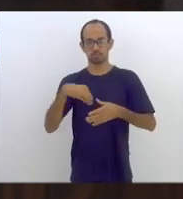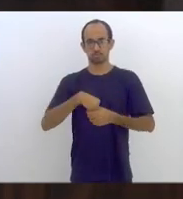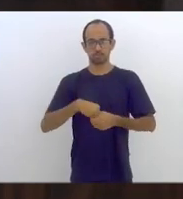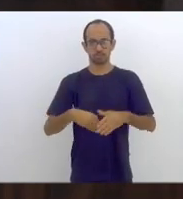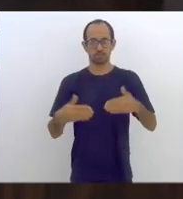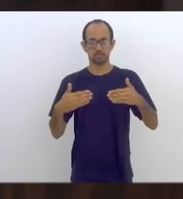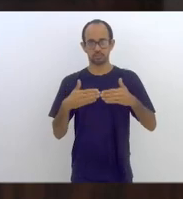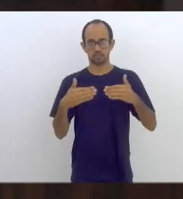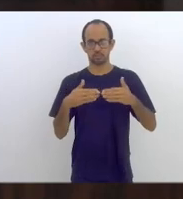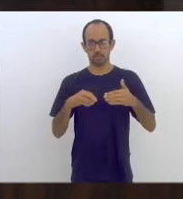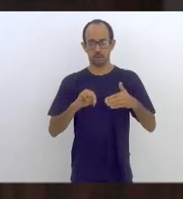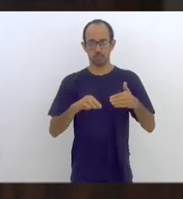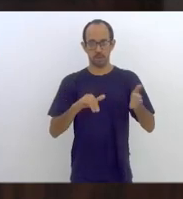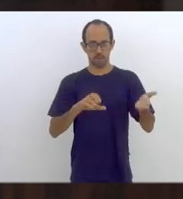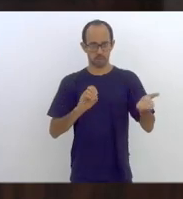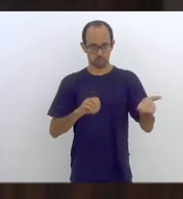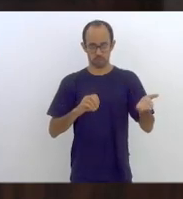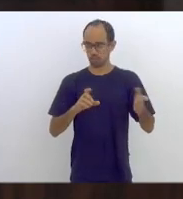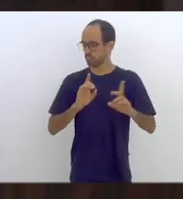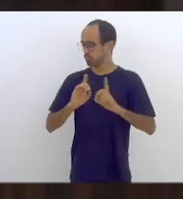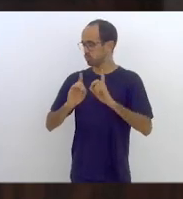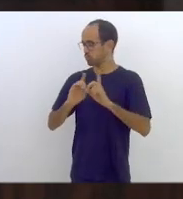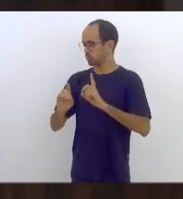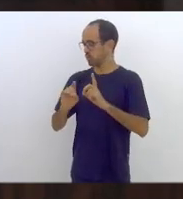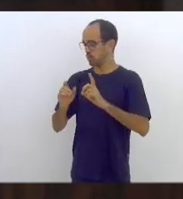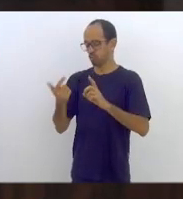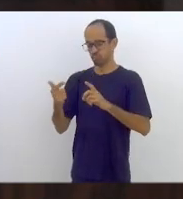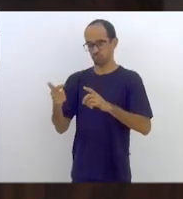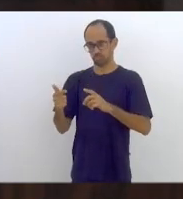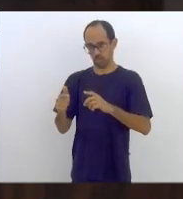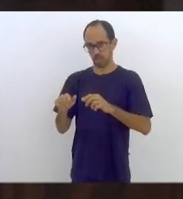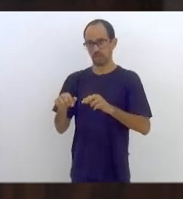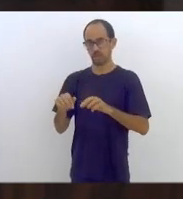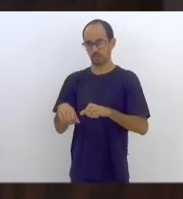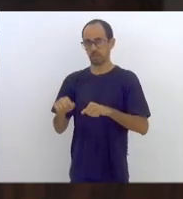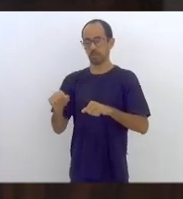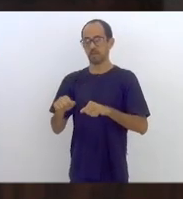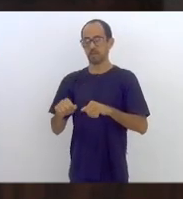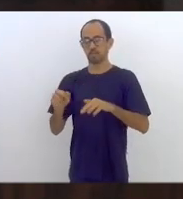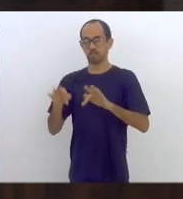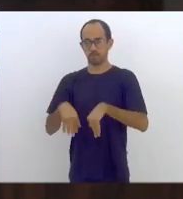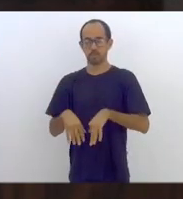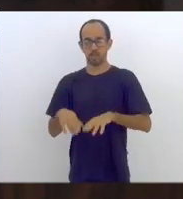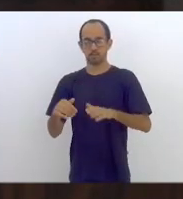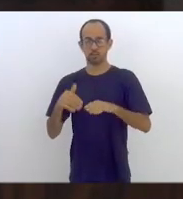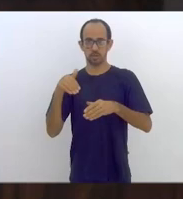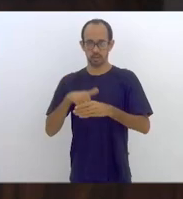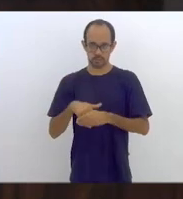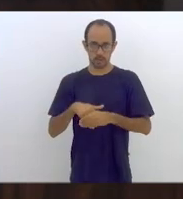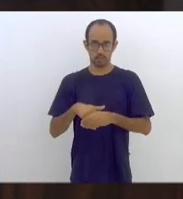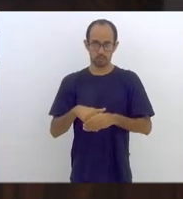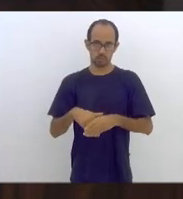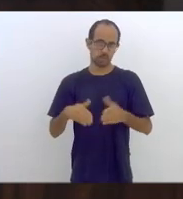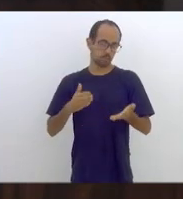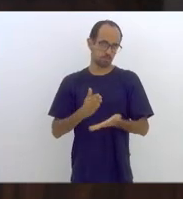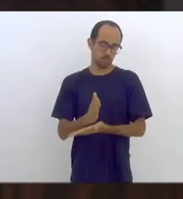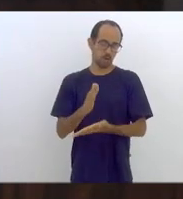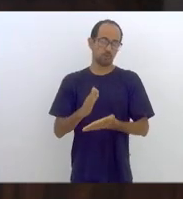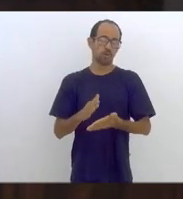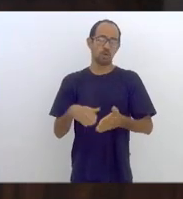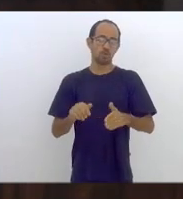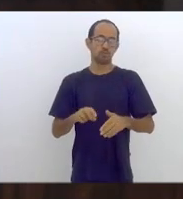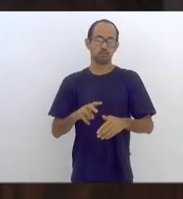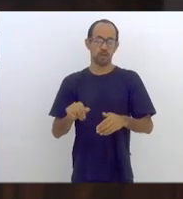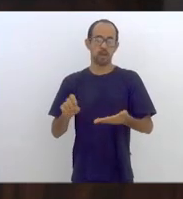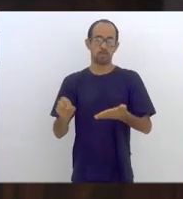Márcio canela em discussão da discussão em votação senhores que aprovam permaneça Como estão aprovado vai a